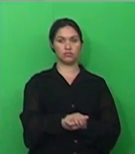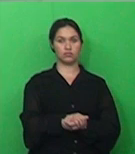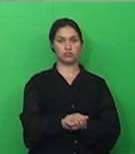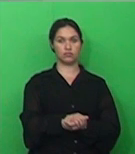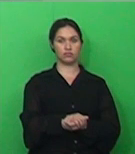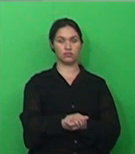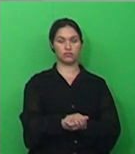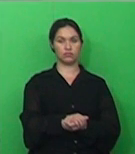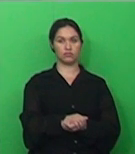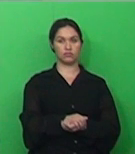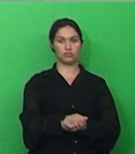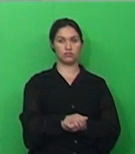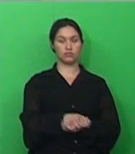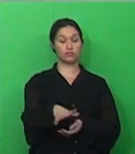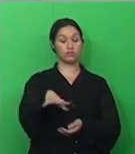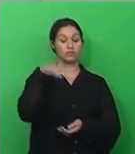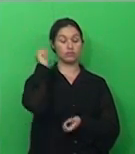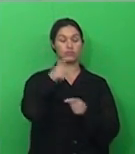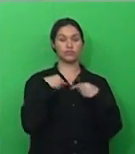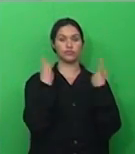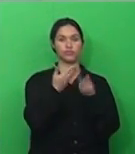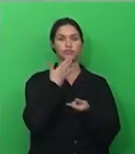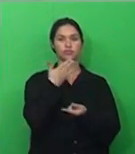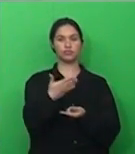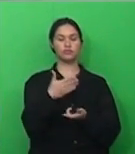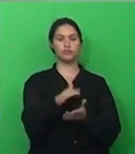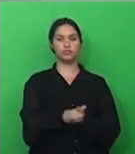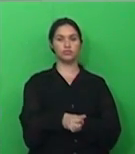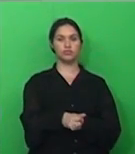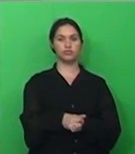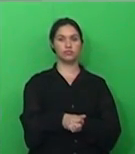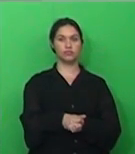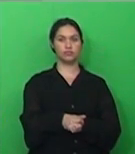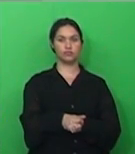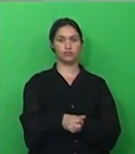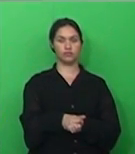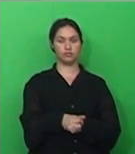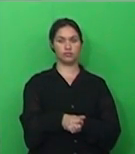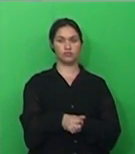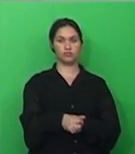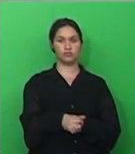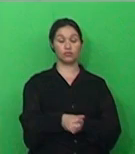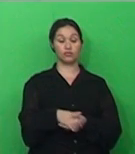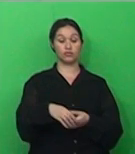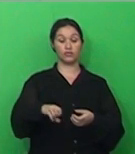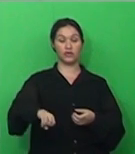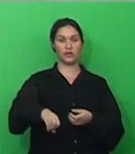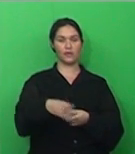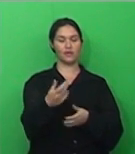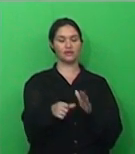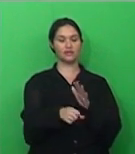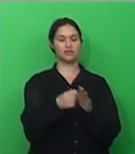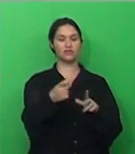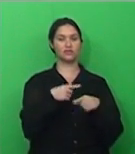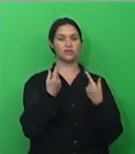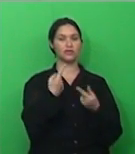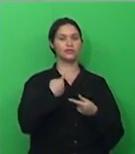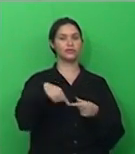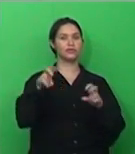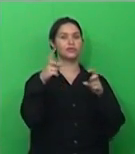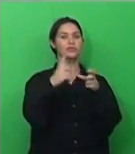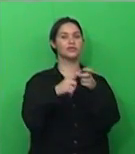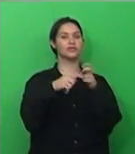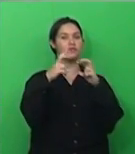atendendo o nosso pedido, a nossa solicitação por conta dos envolvimentos. E quantas vezes tivemos que ir a Florianópolis,